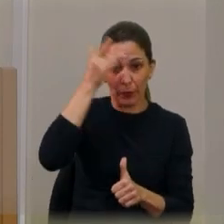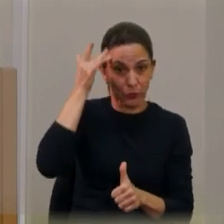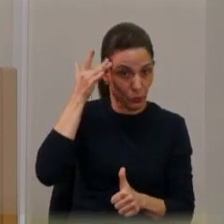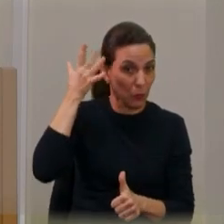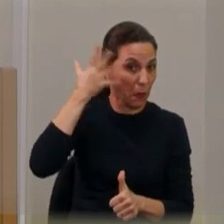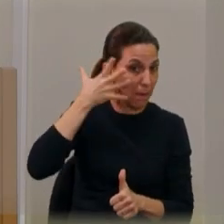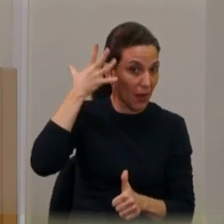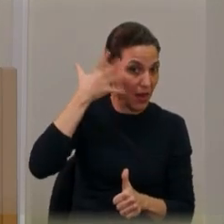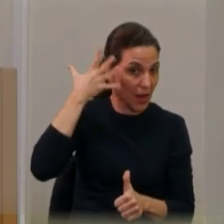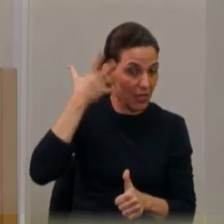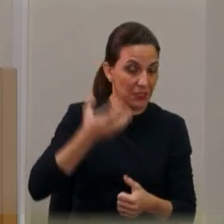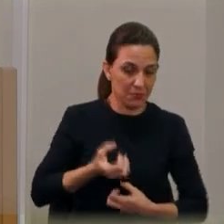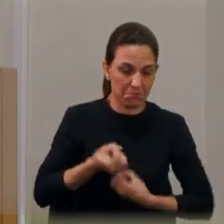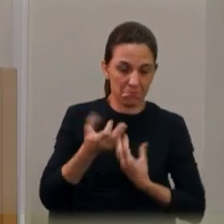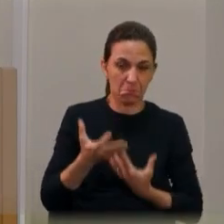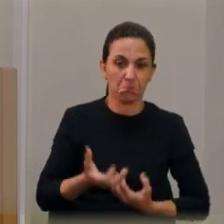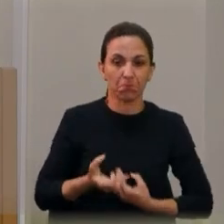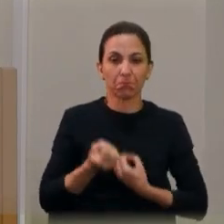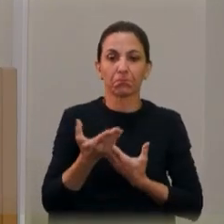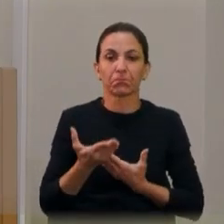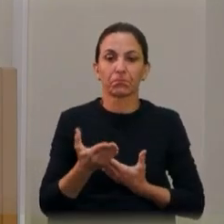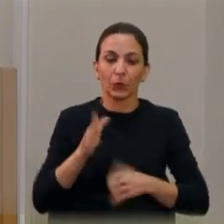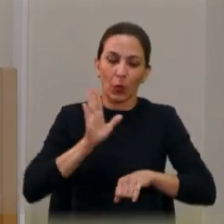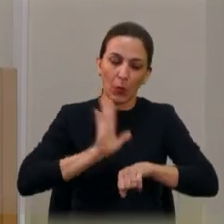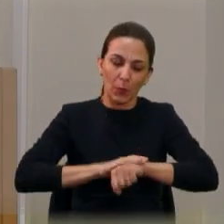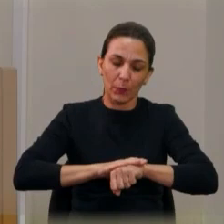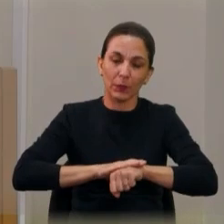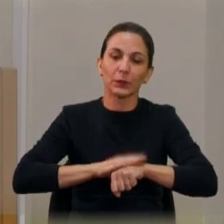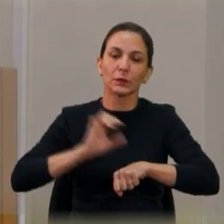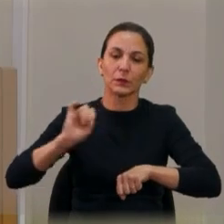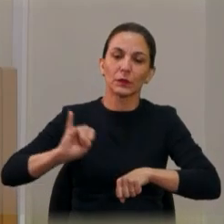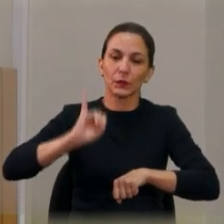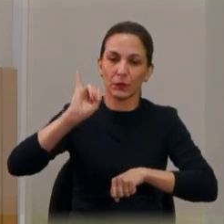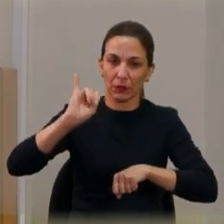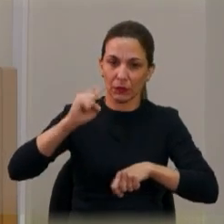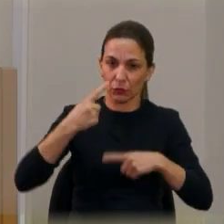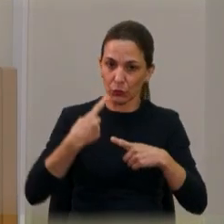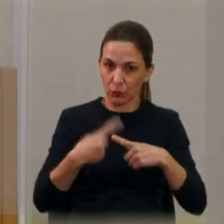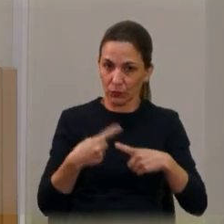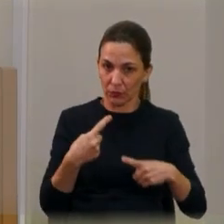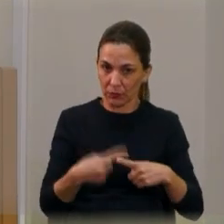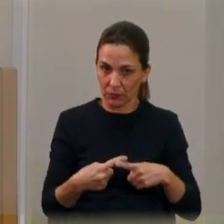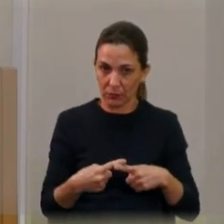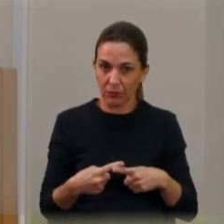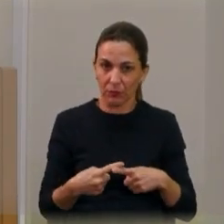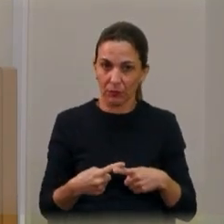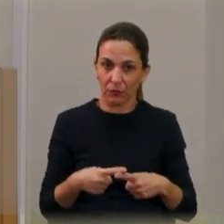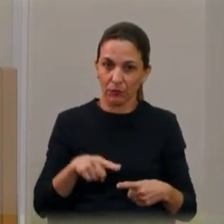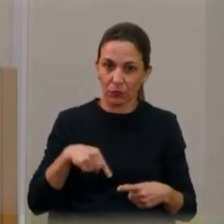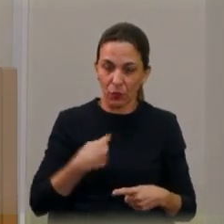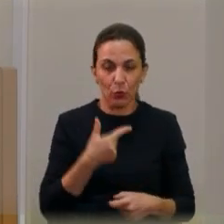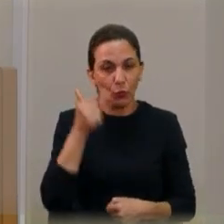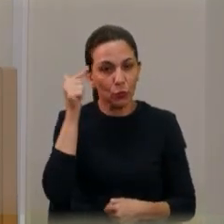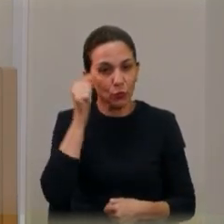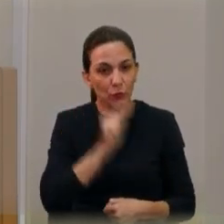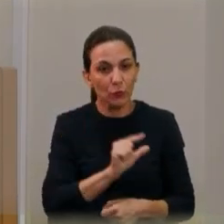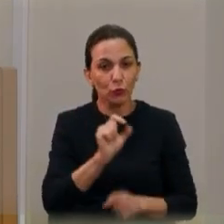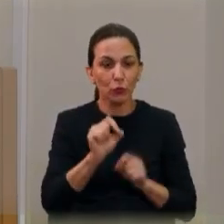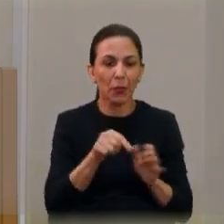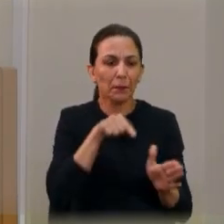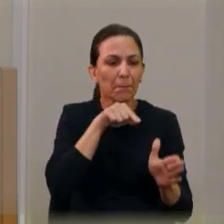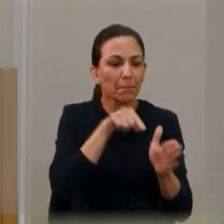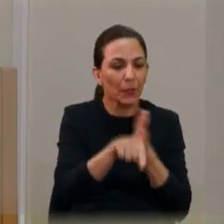né E foi um momento muito importante pastor porque nós podemos né Garrido fazer várias